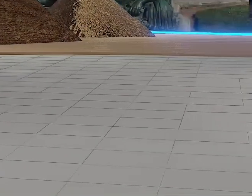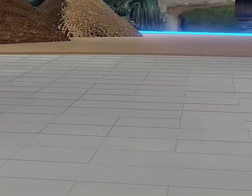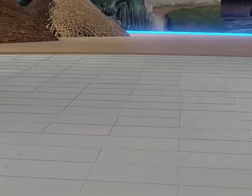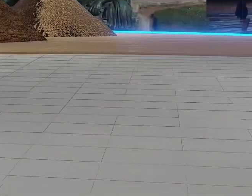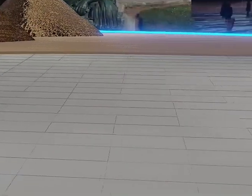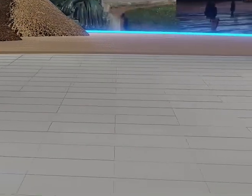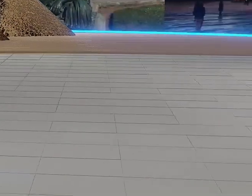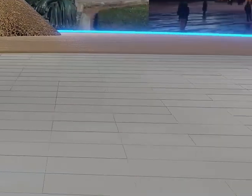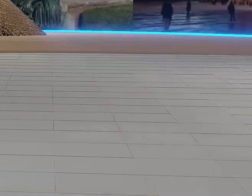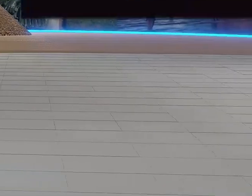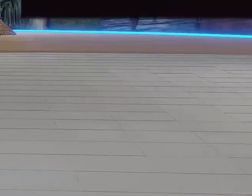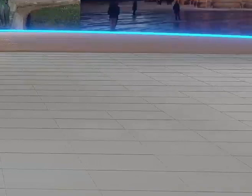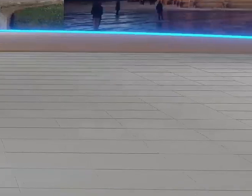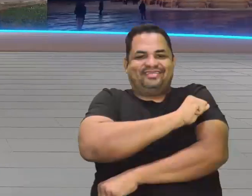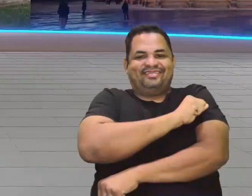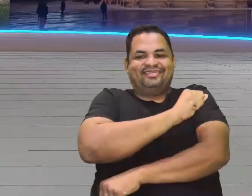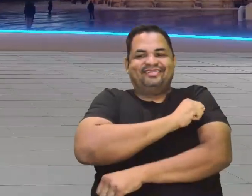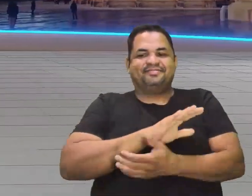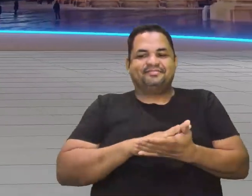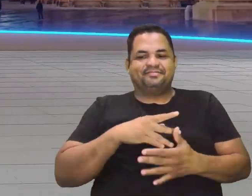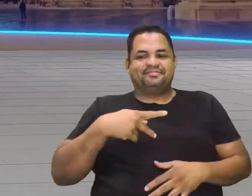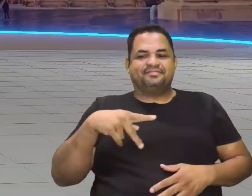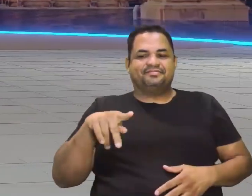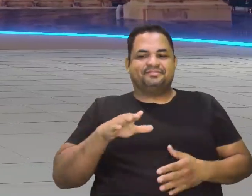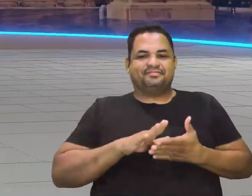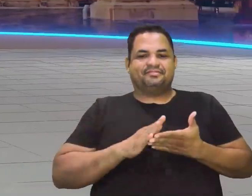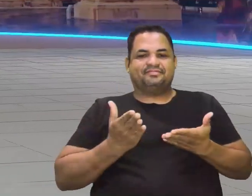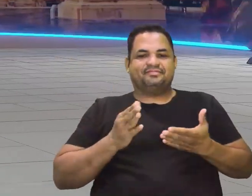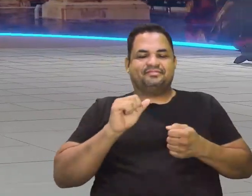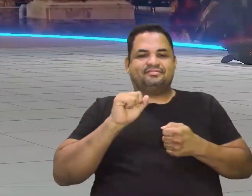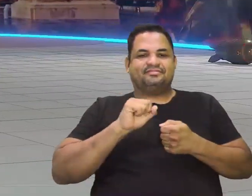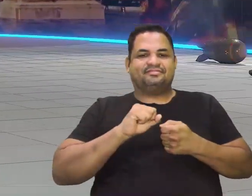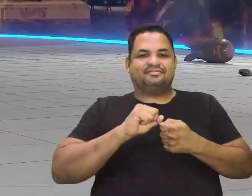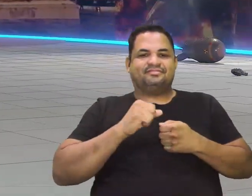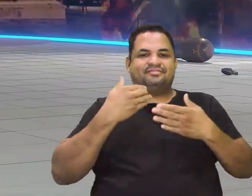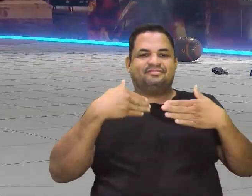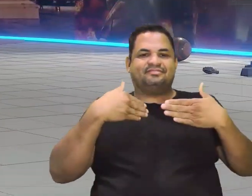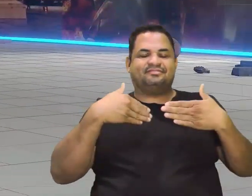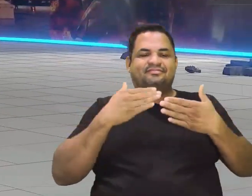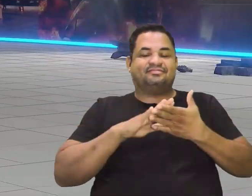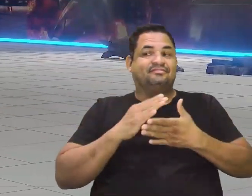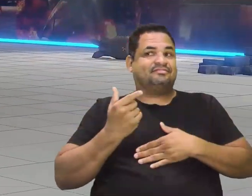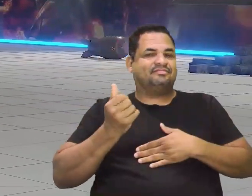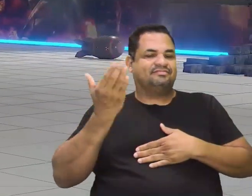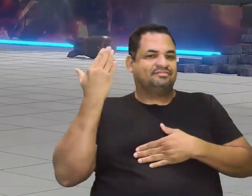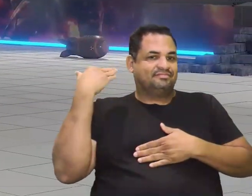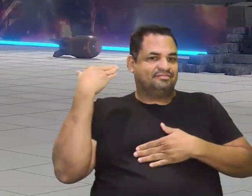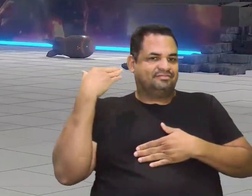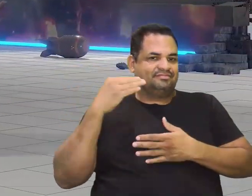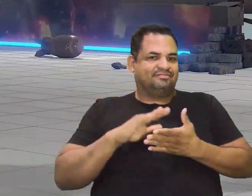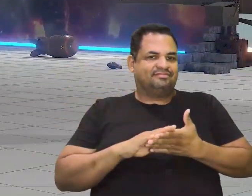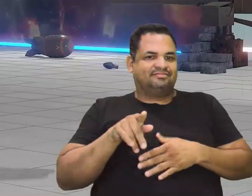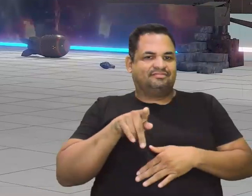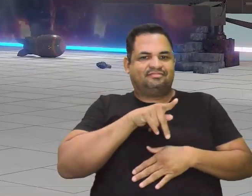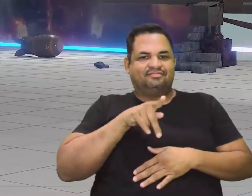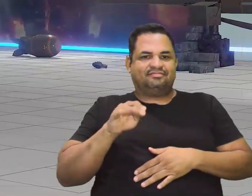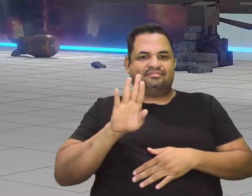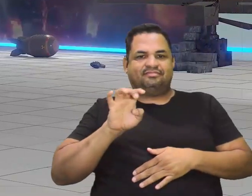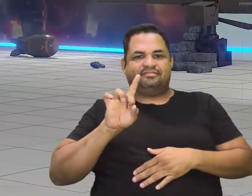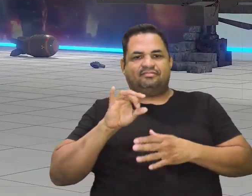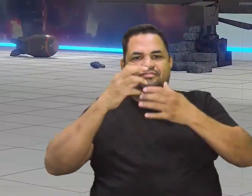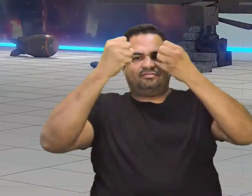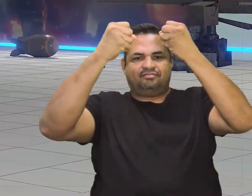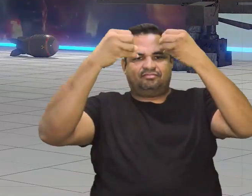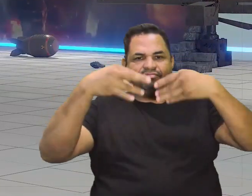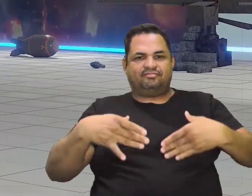Ok, alunos. Para aqueles que fizeram a prova lá atrás, o professor Beto